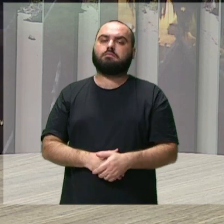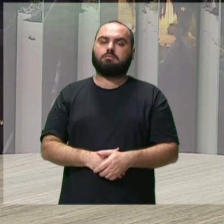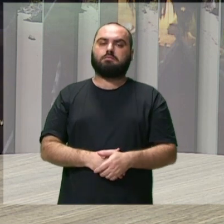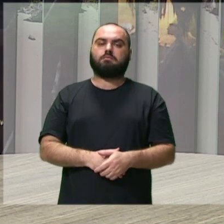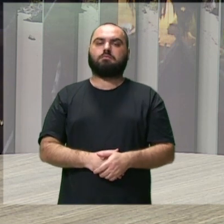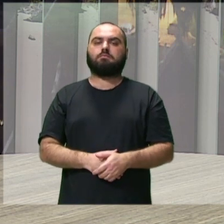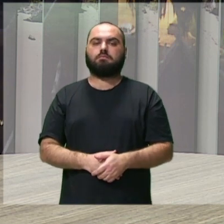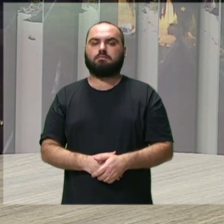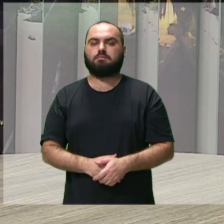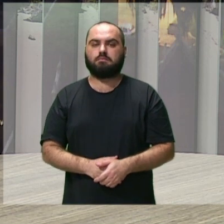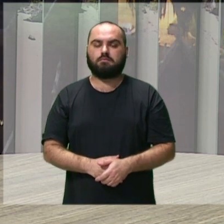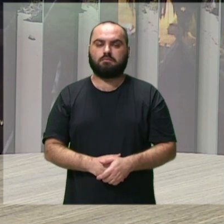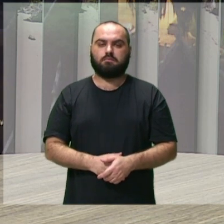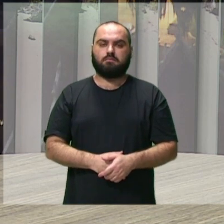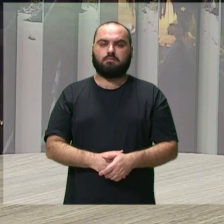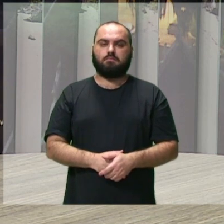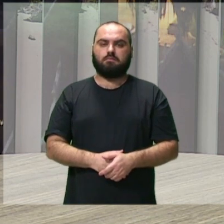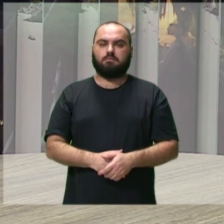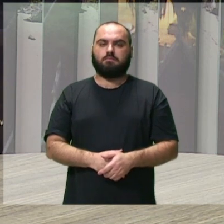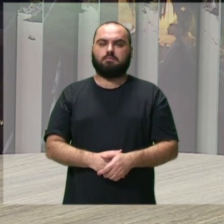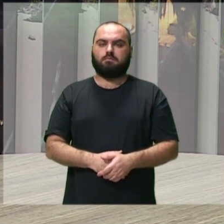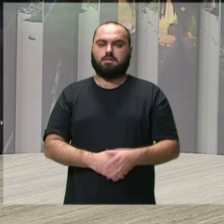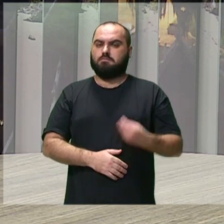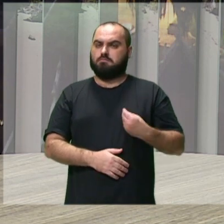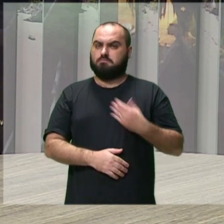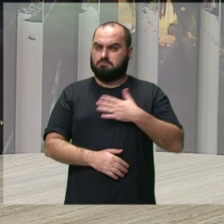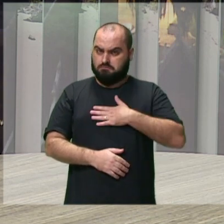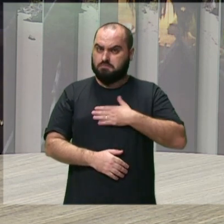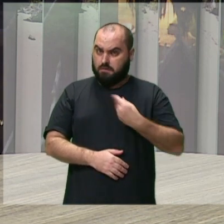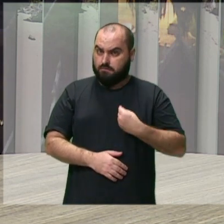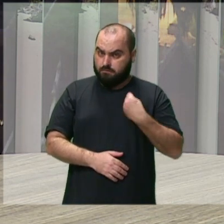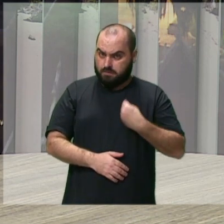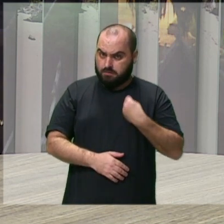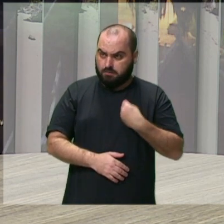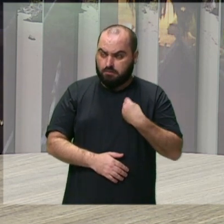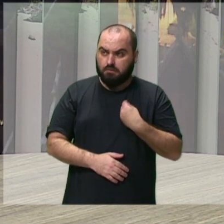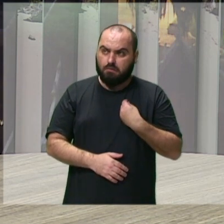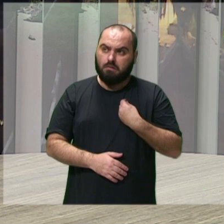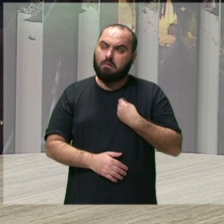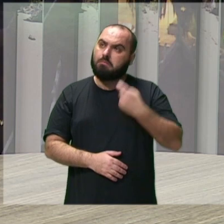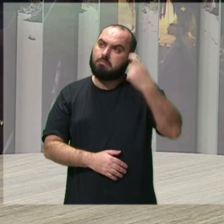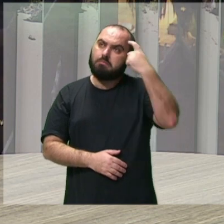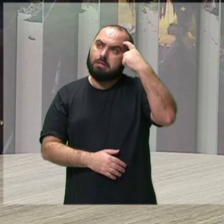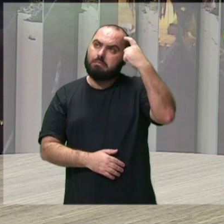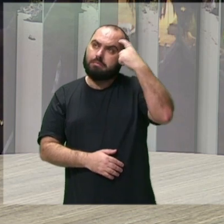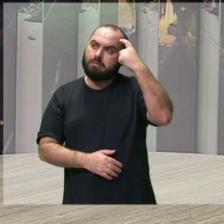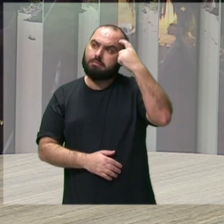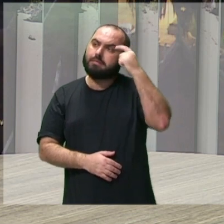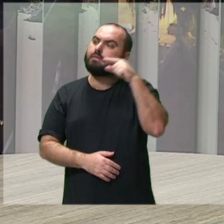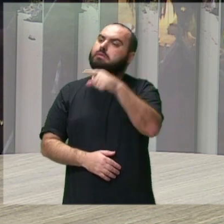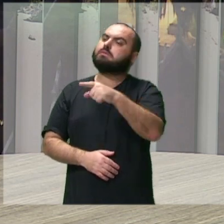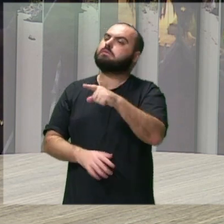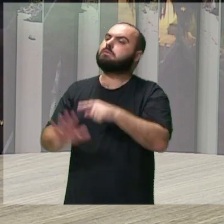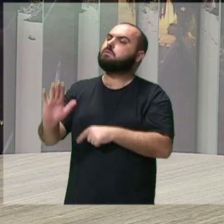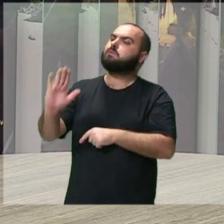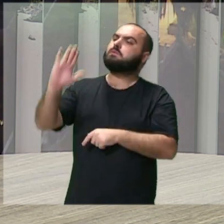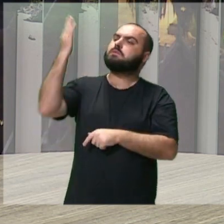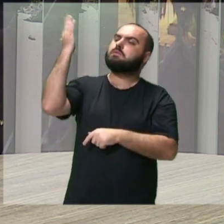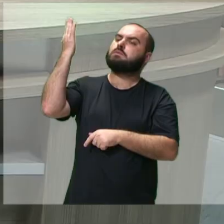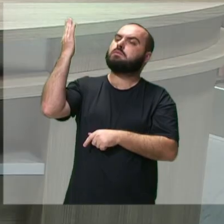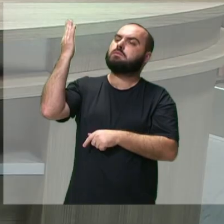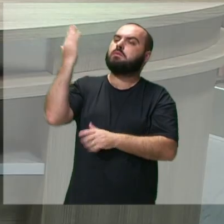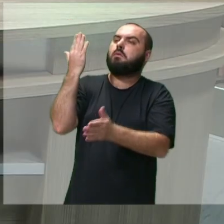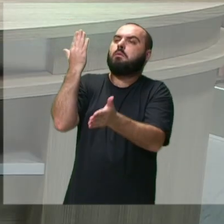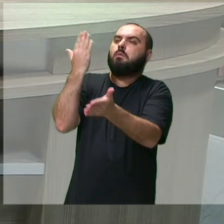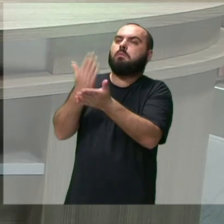né? Na minha vida, se eu parar para pensar, quando que isso aconteceu, como que aconteceu o início